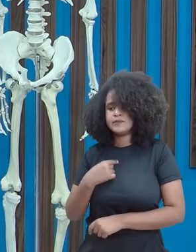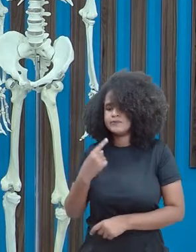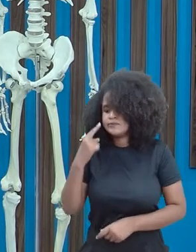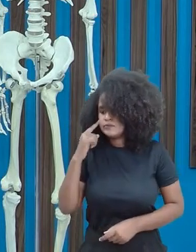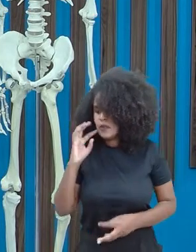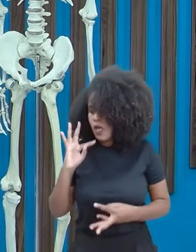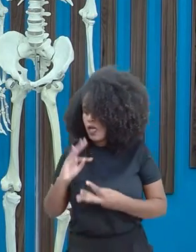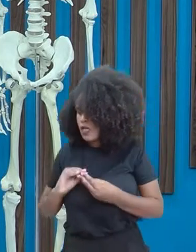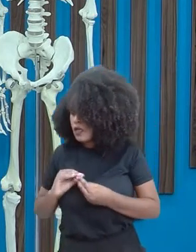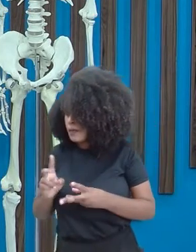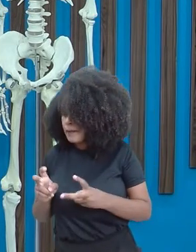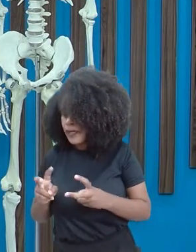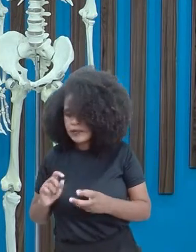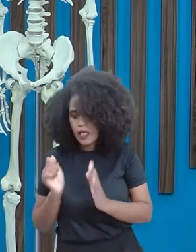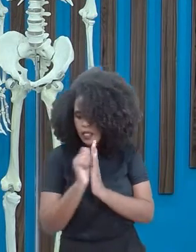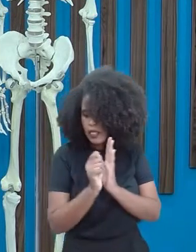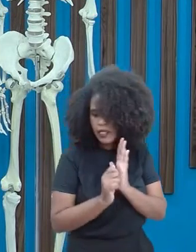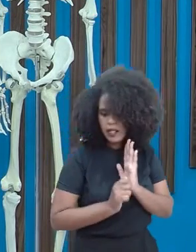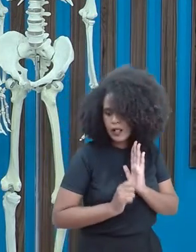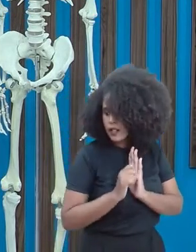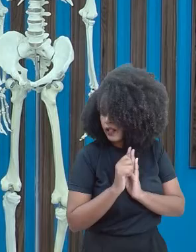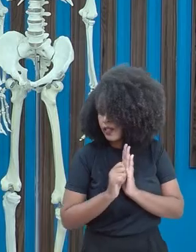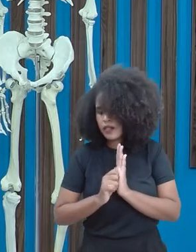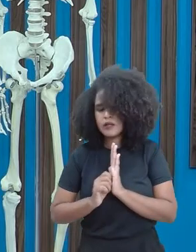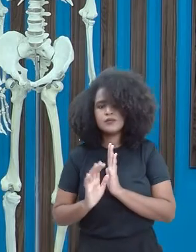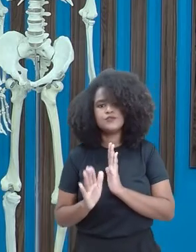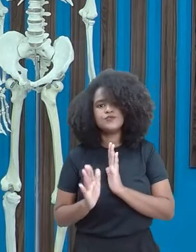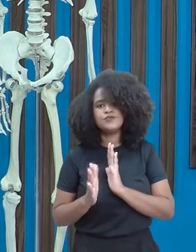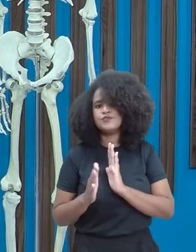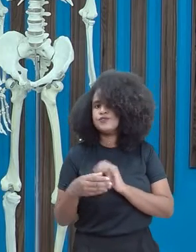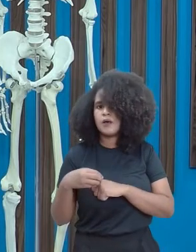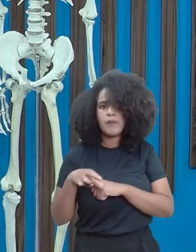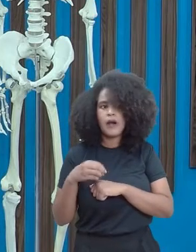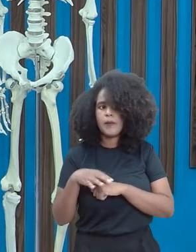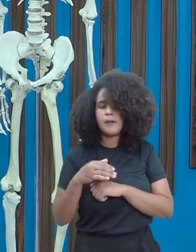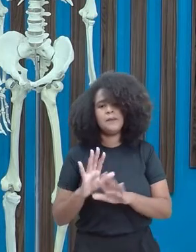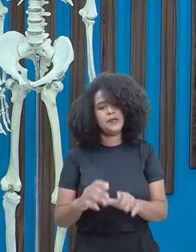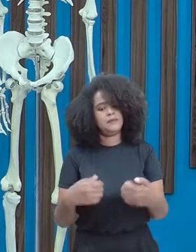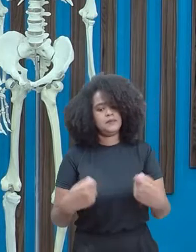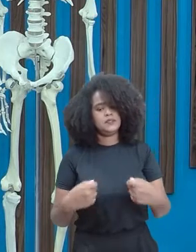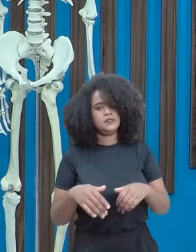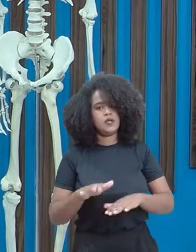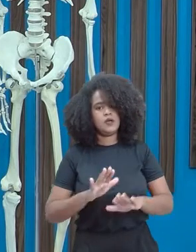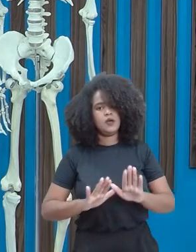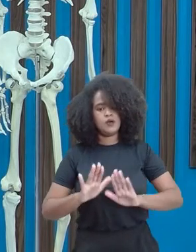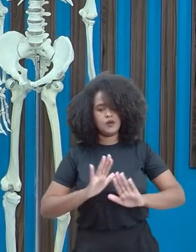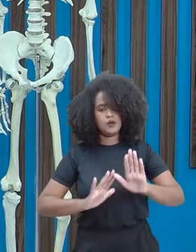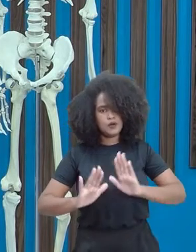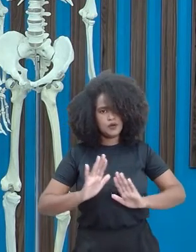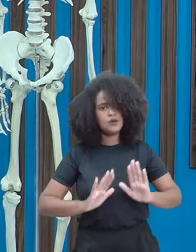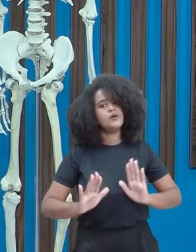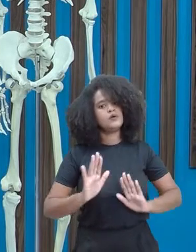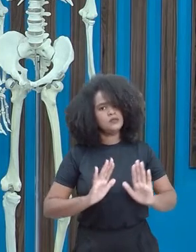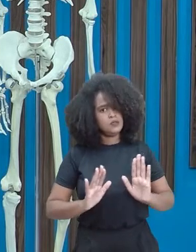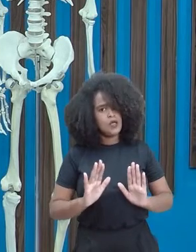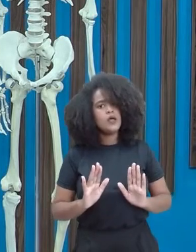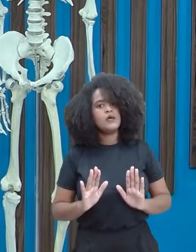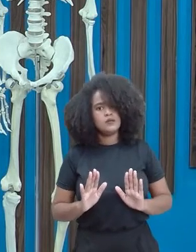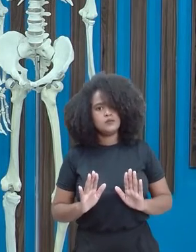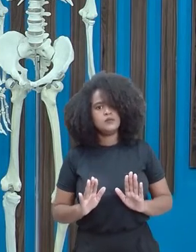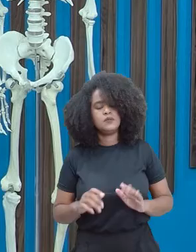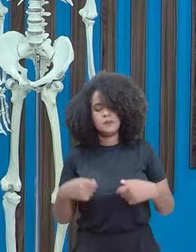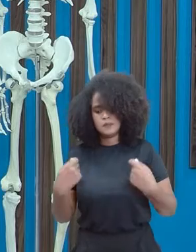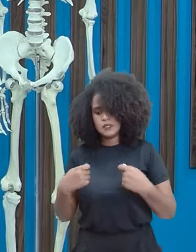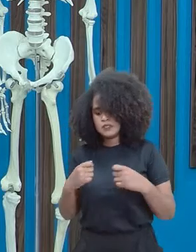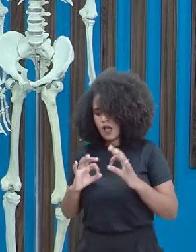ele percebe isso, ele já escreve, ele já fala, né? Às vezes a gente devemos ter alguns cuidados quando a gente vai falar,